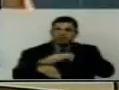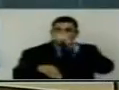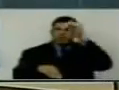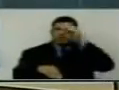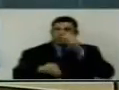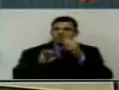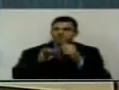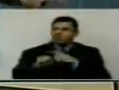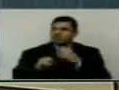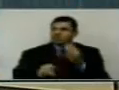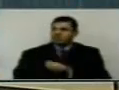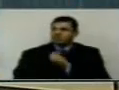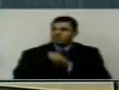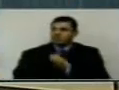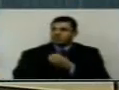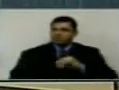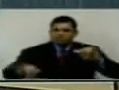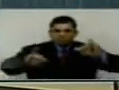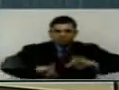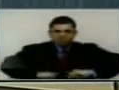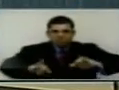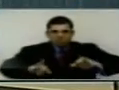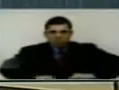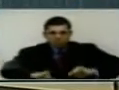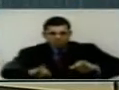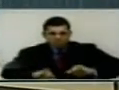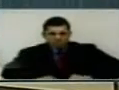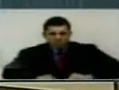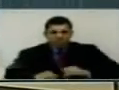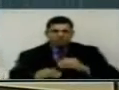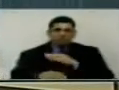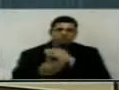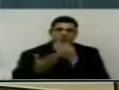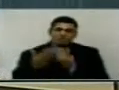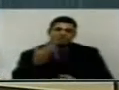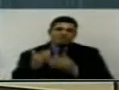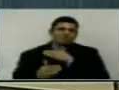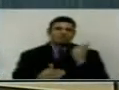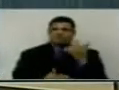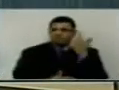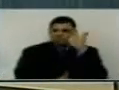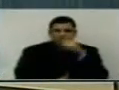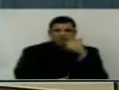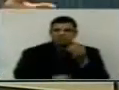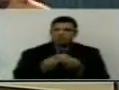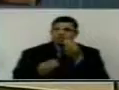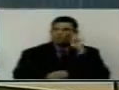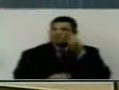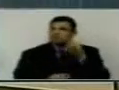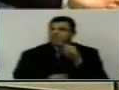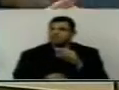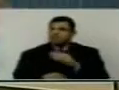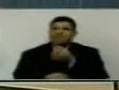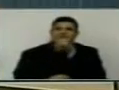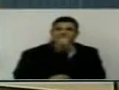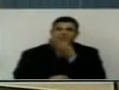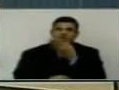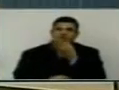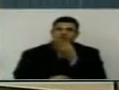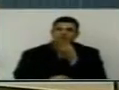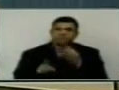tivesse vivido aquela dor, entendeu, Euder? Então, não dá para dizer, ainda